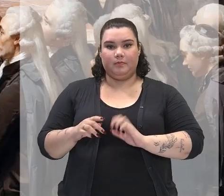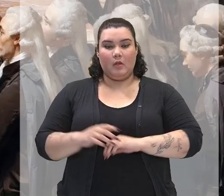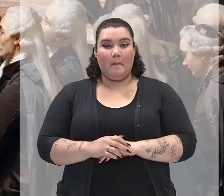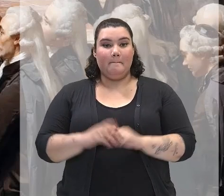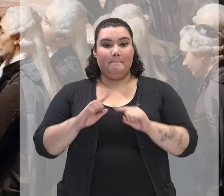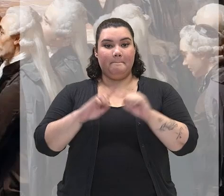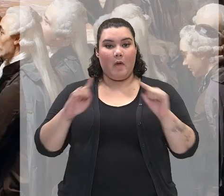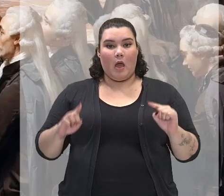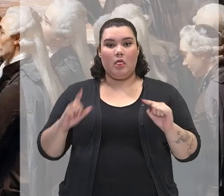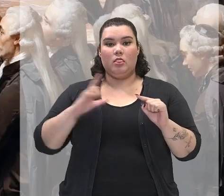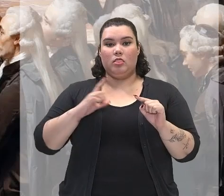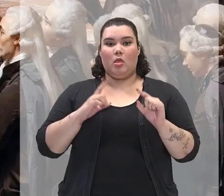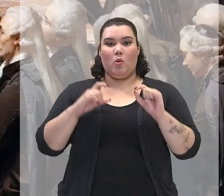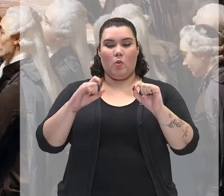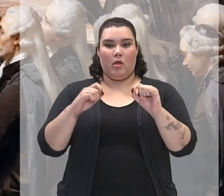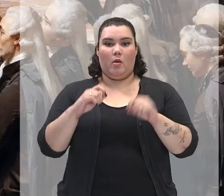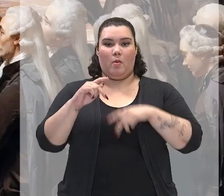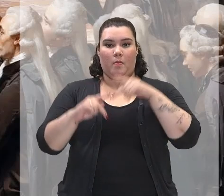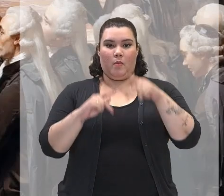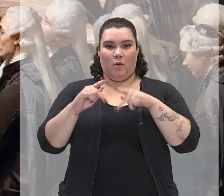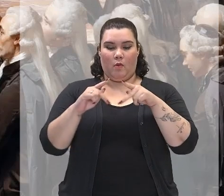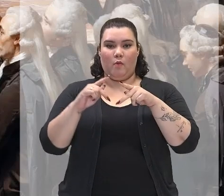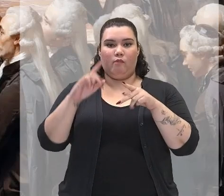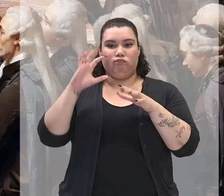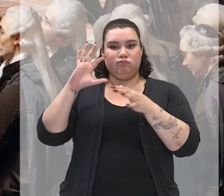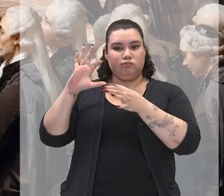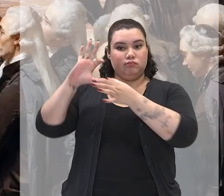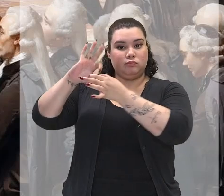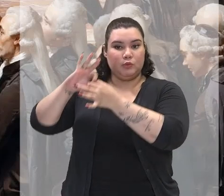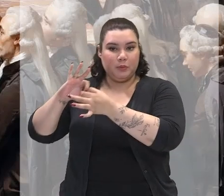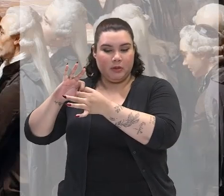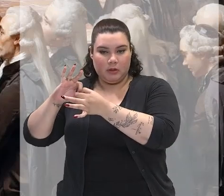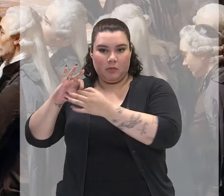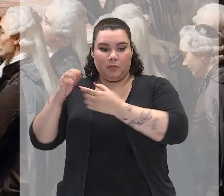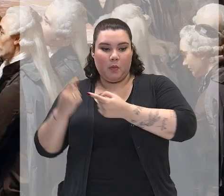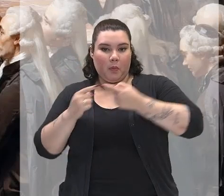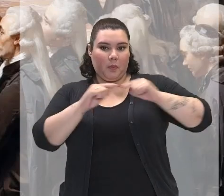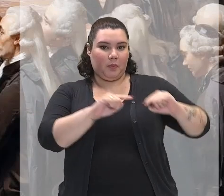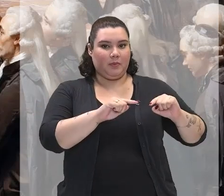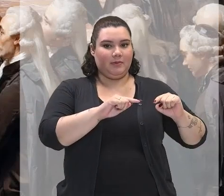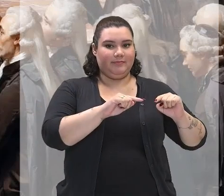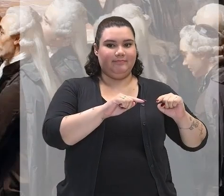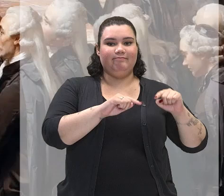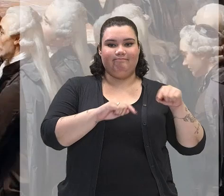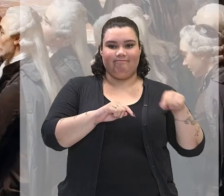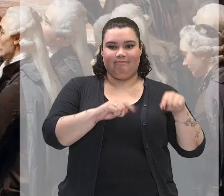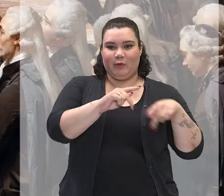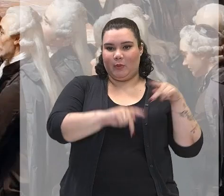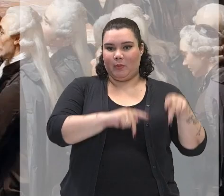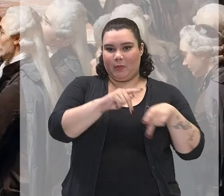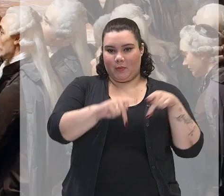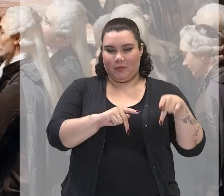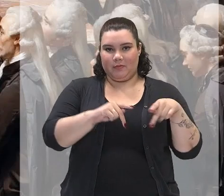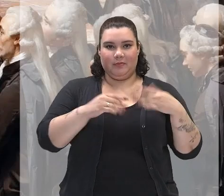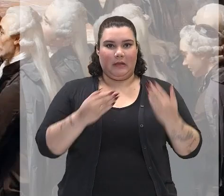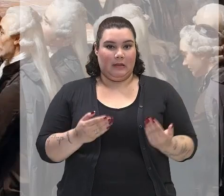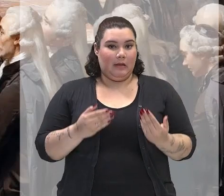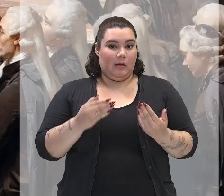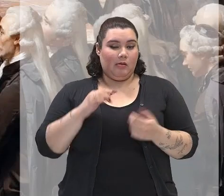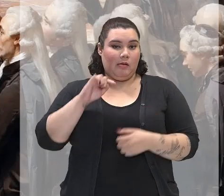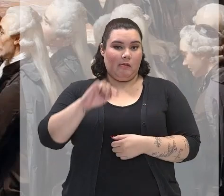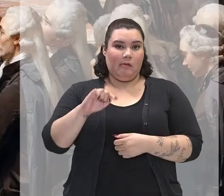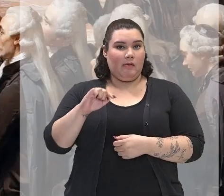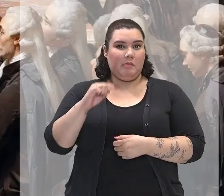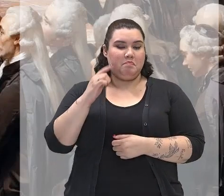se juntavam para votar contra esses aqui. Por quê? Porque os interesses do terceiro estado não eram relevantes para o primeiro e